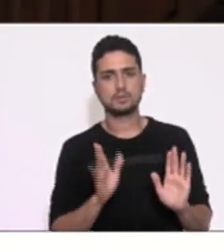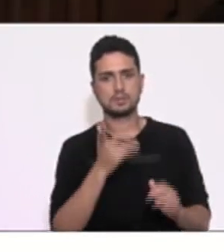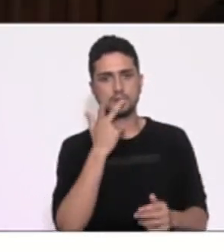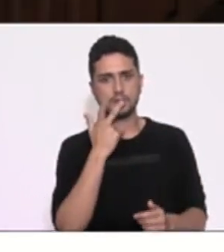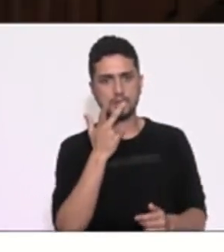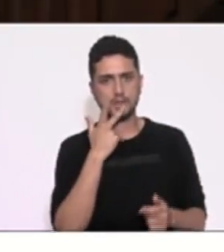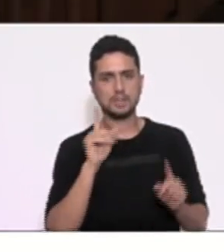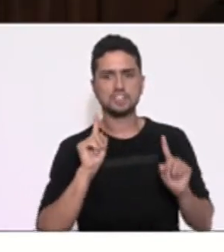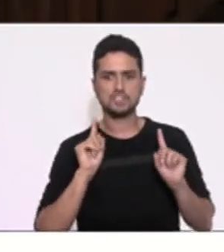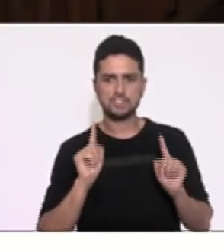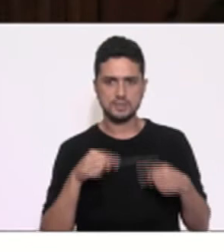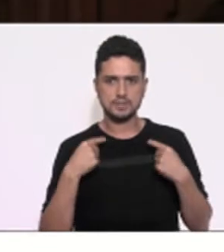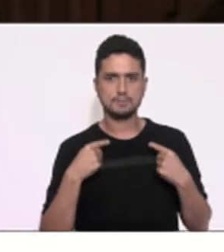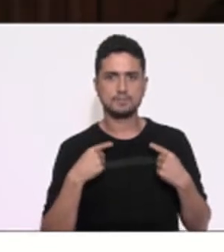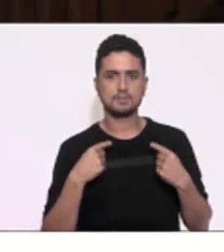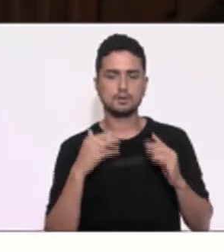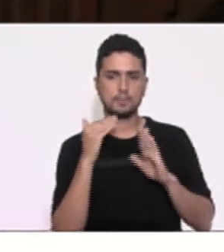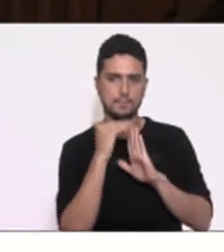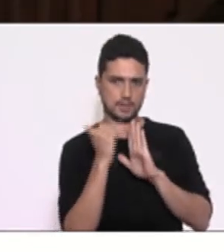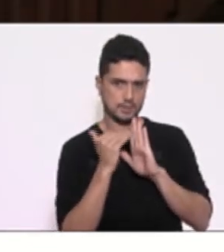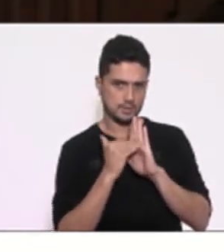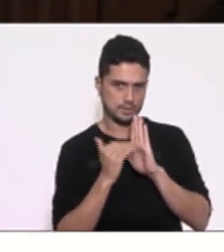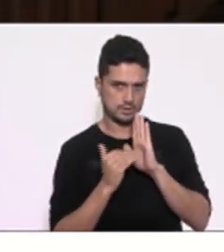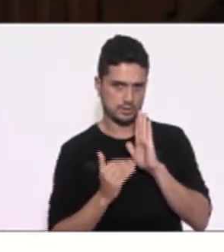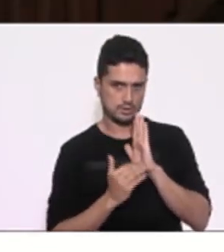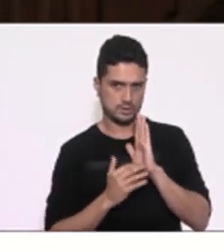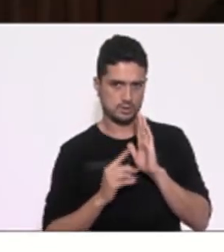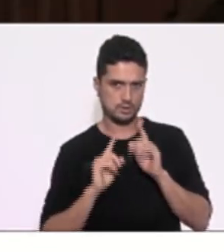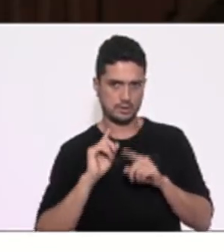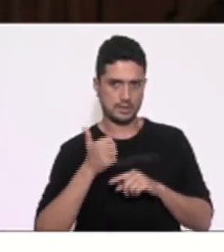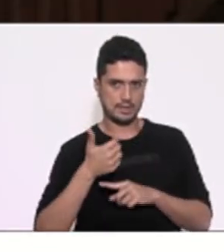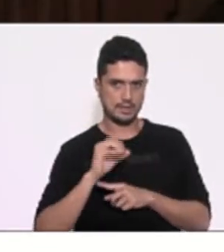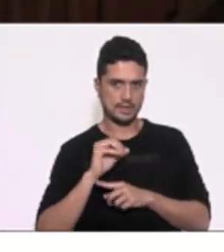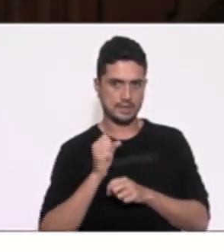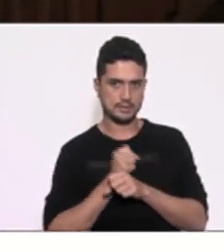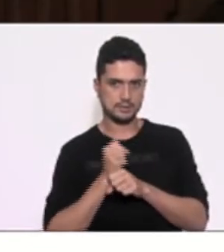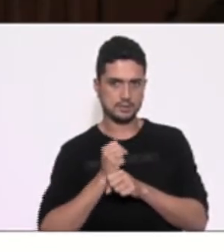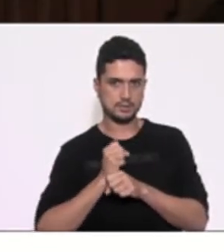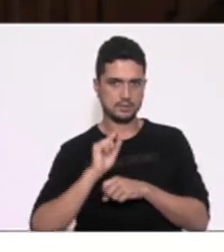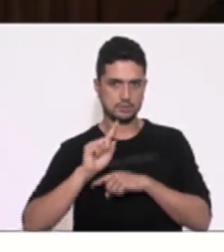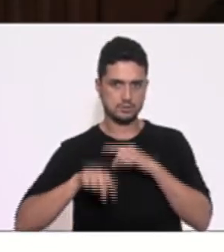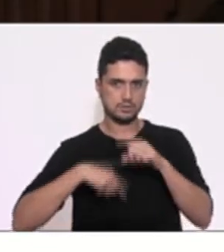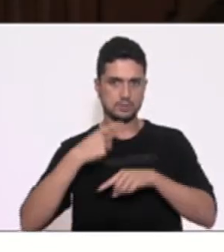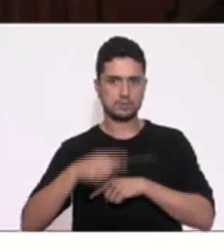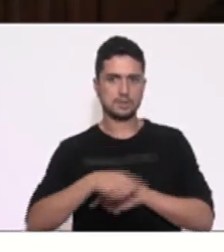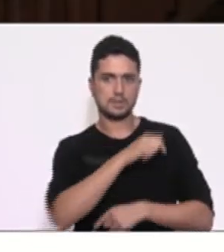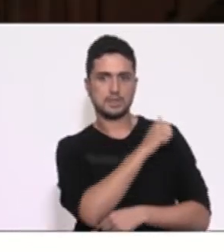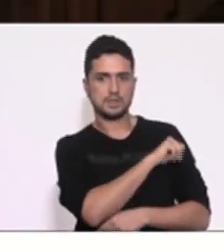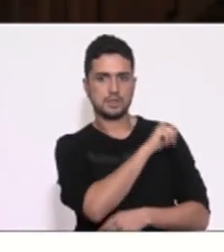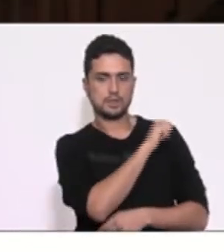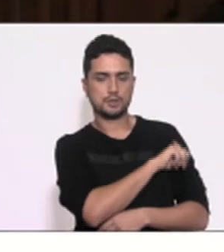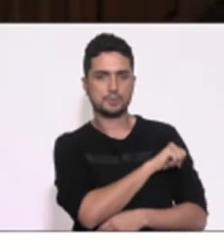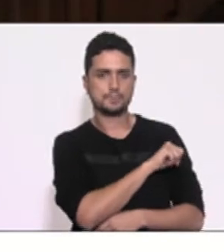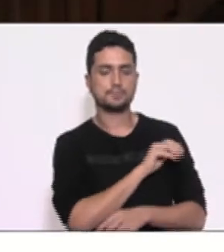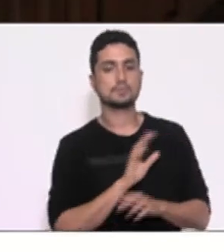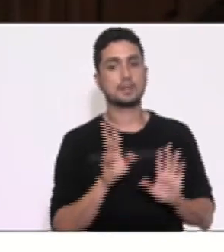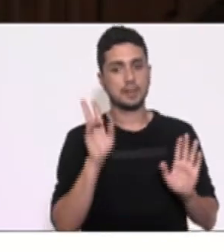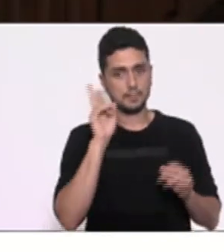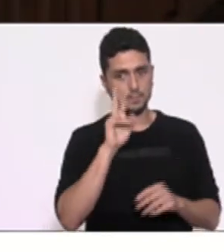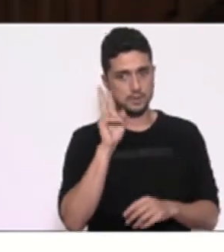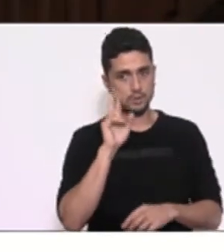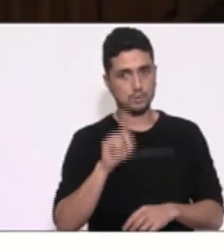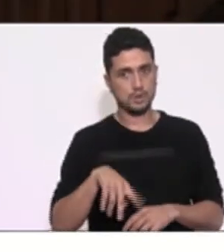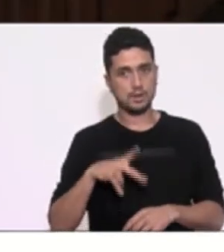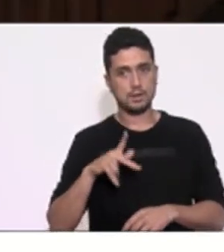enorme desafio planejar para os próximos 10 anos a educação do Rio de Janeiro, lembrando que é um plano